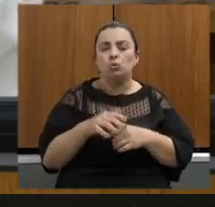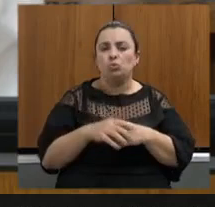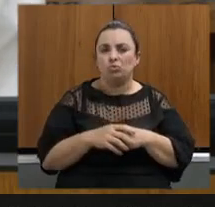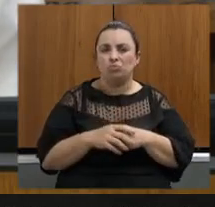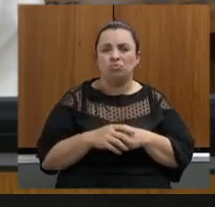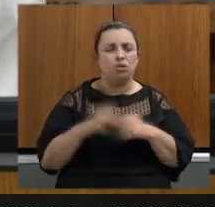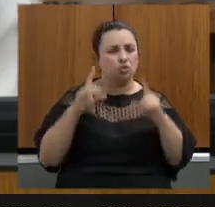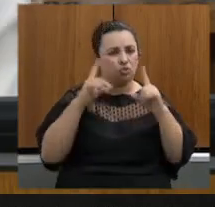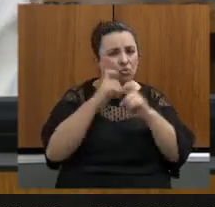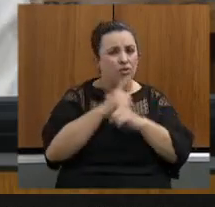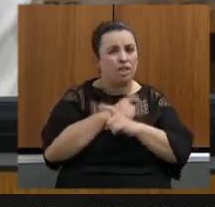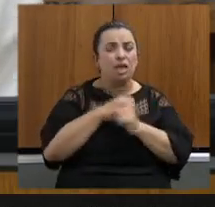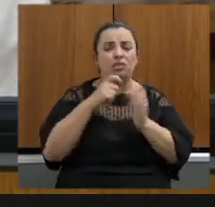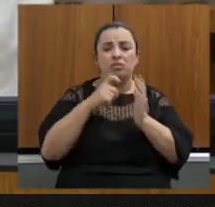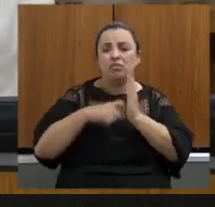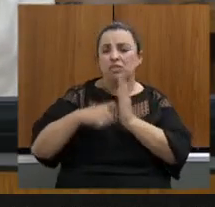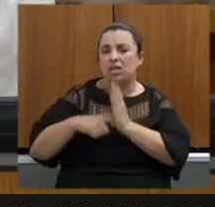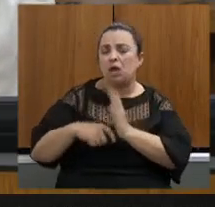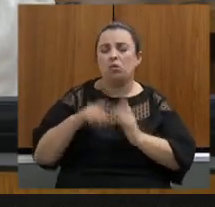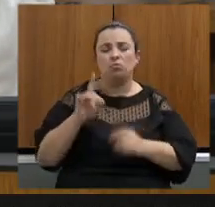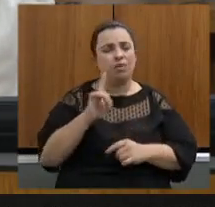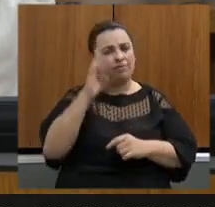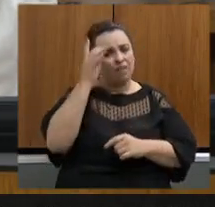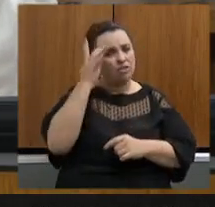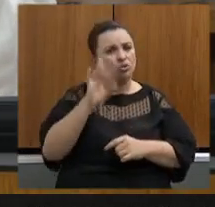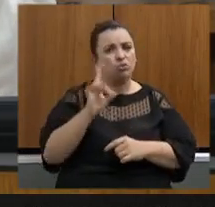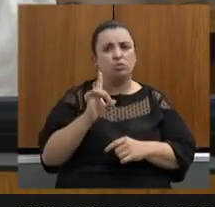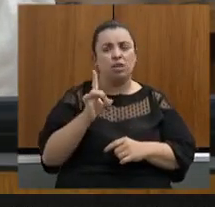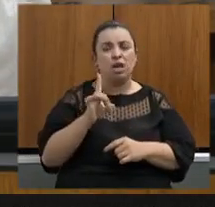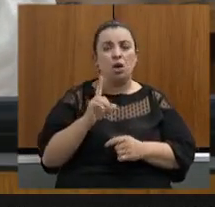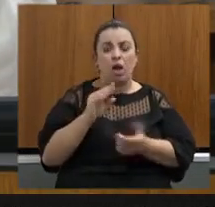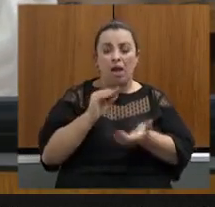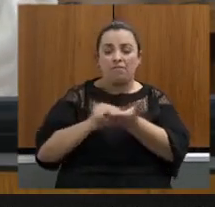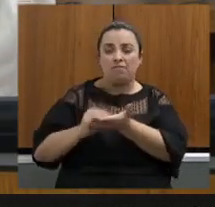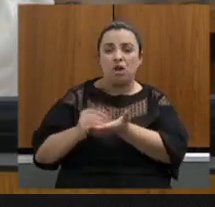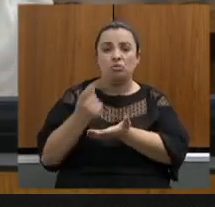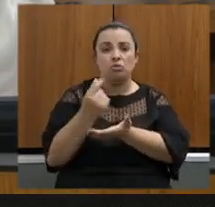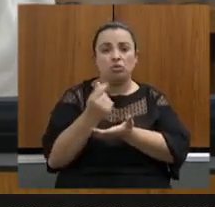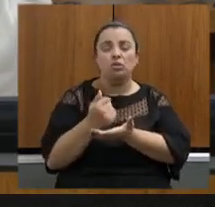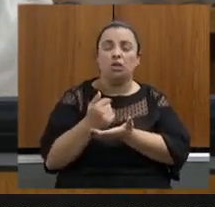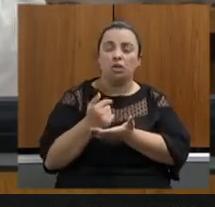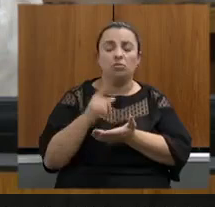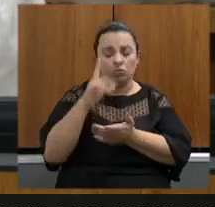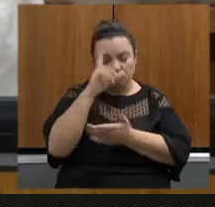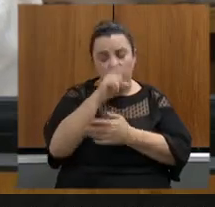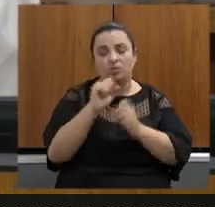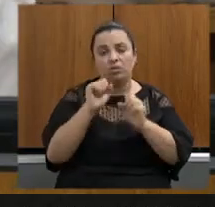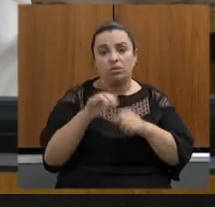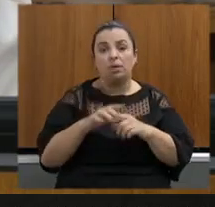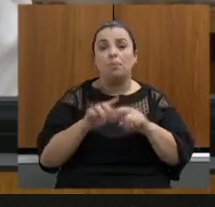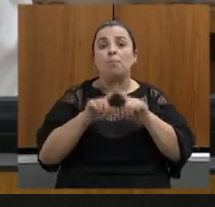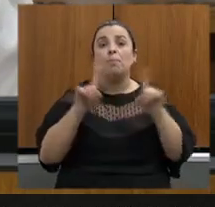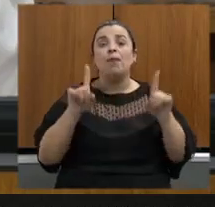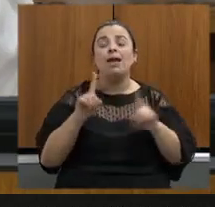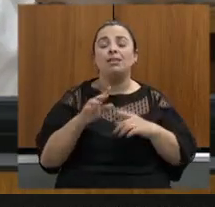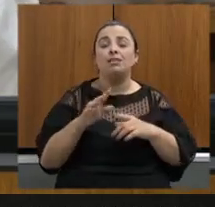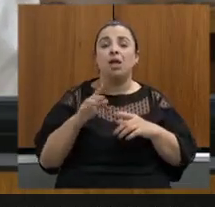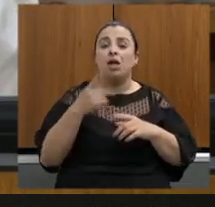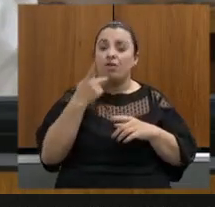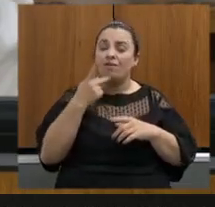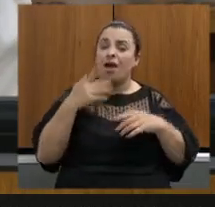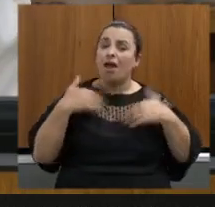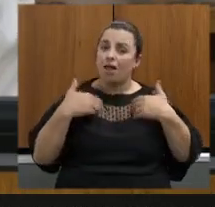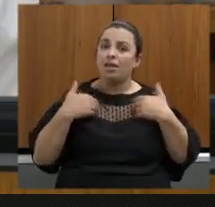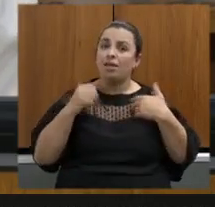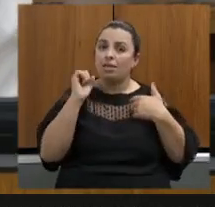dificuldade fiscal não é fácil lidar com recurso faltante para nós é é uma alegria nós estamos aos poucos superando isso com